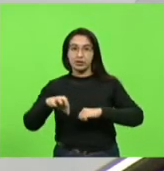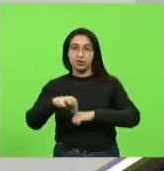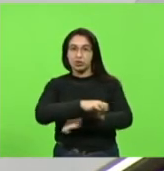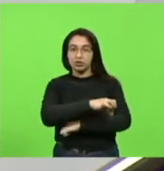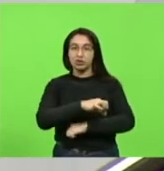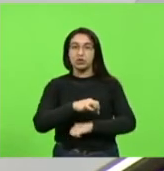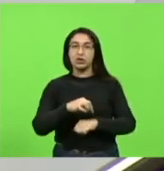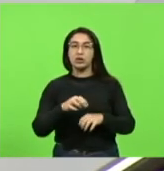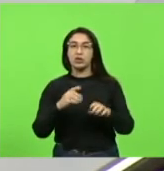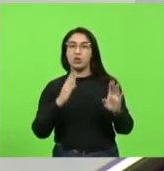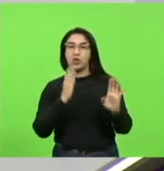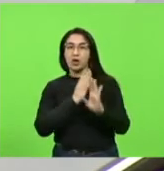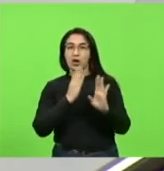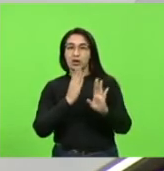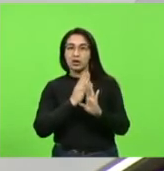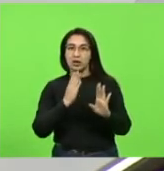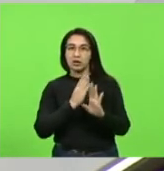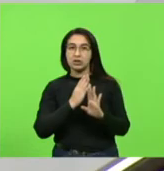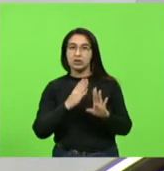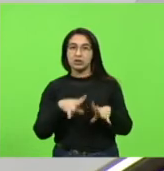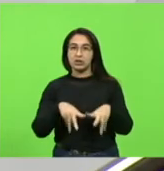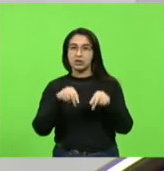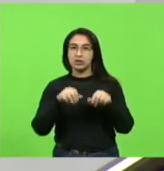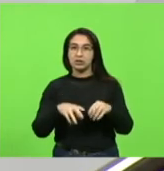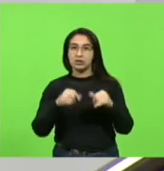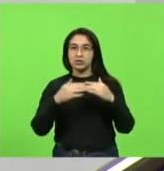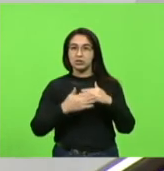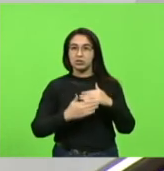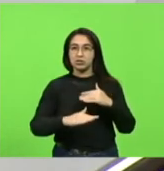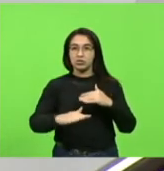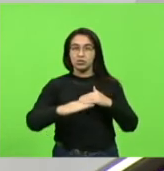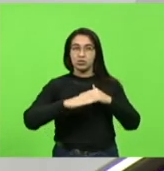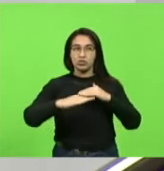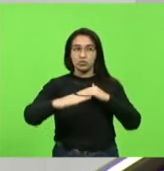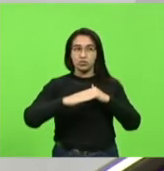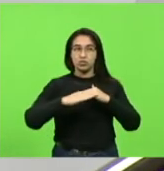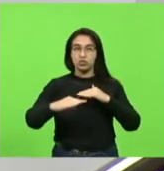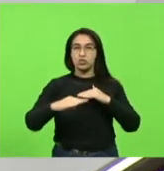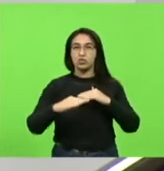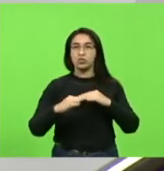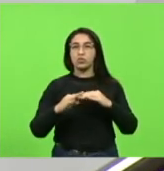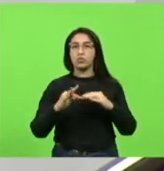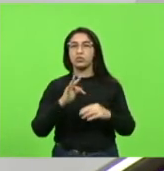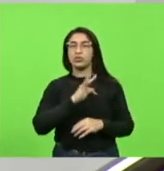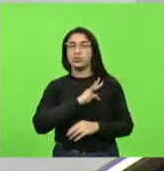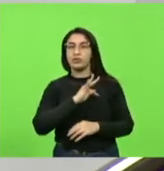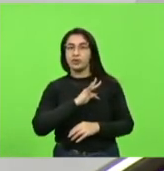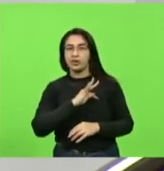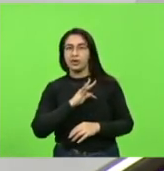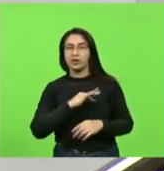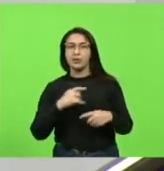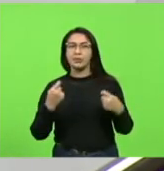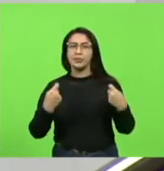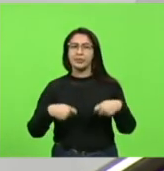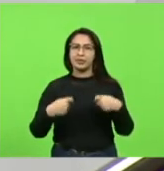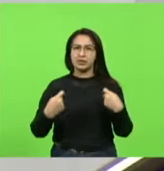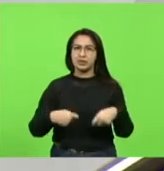mais moroso, um pouco mais técnico, no sentido de que precisa outros instrumentos que o grupo hoje ainda não